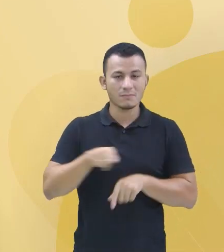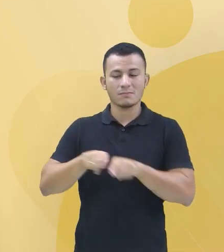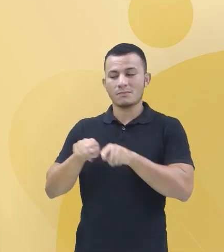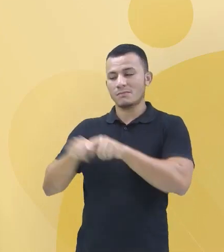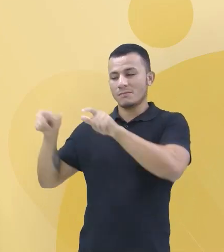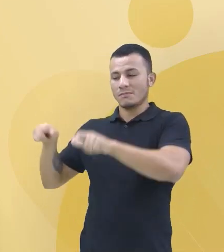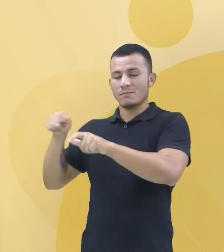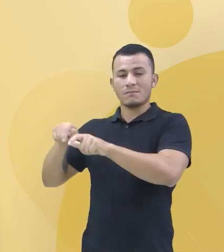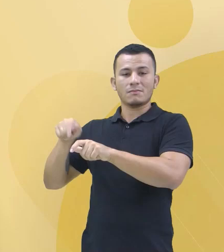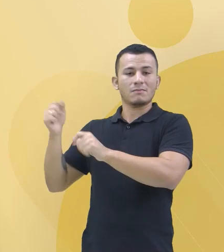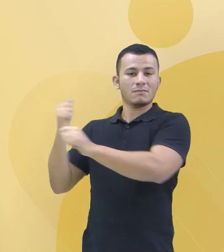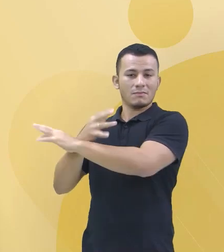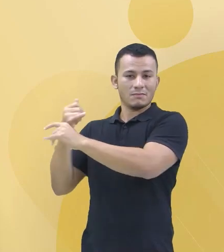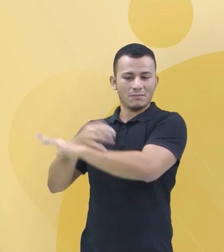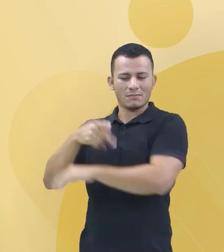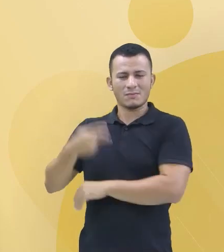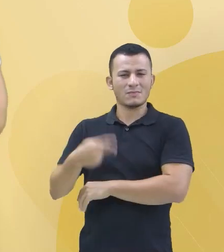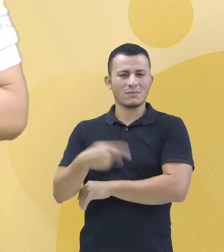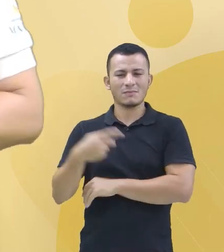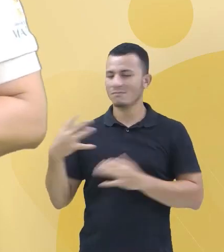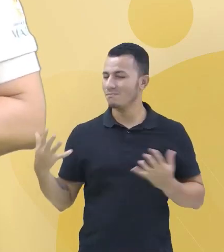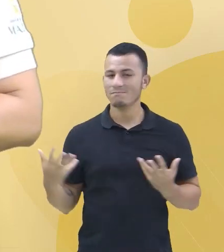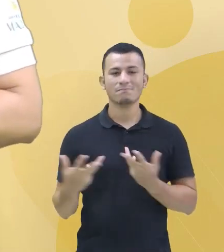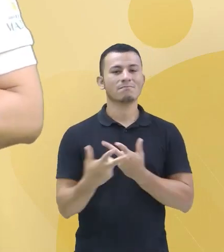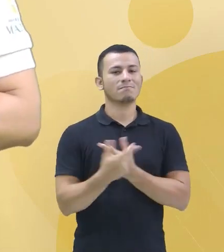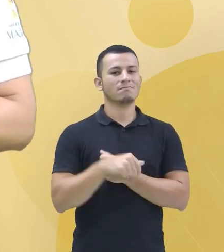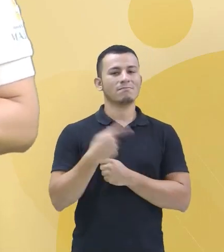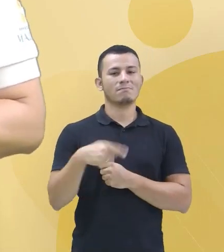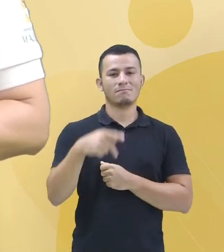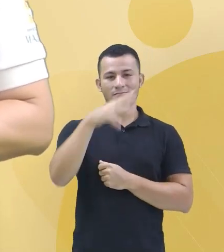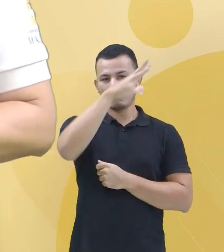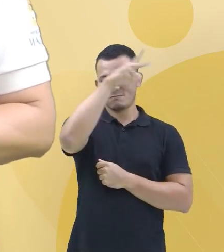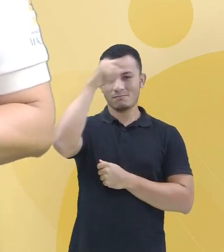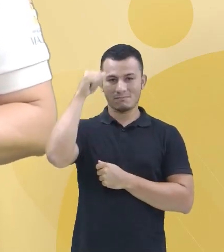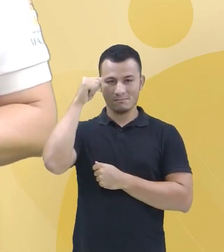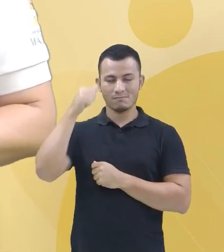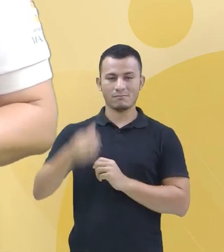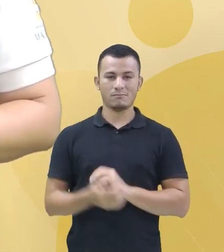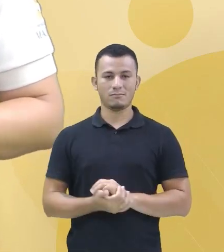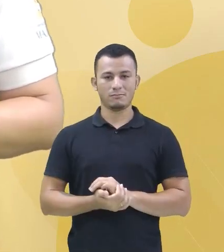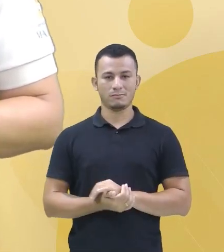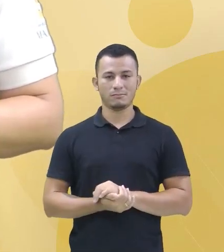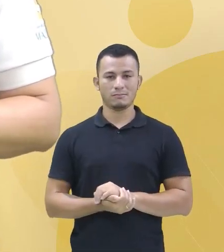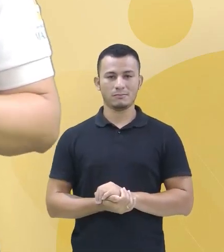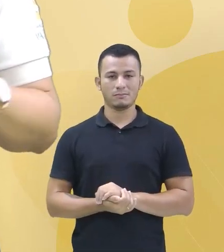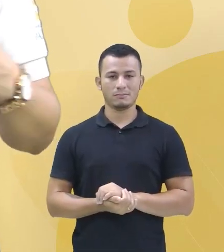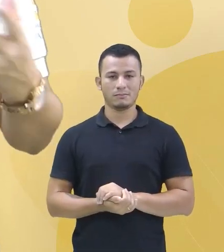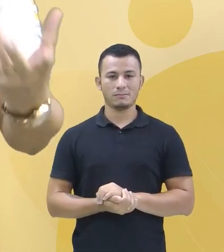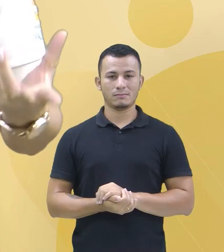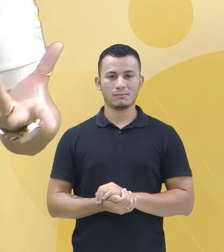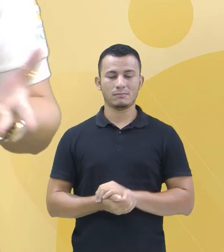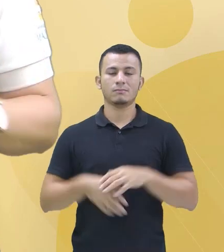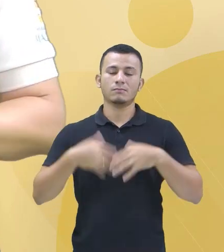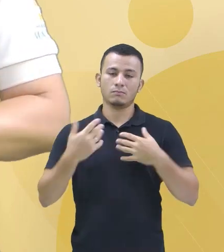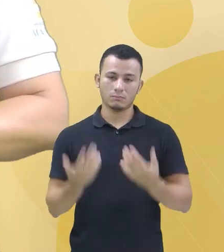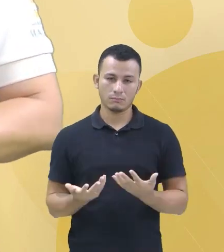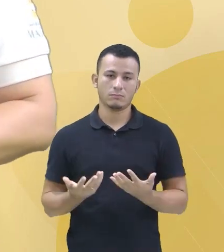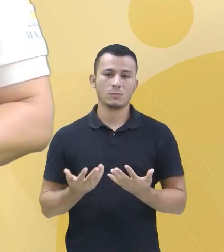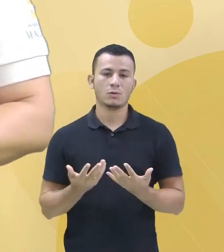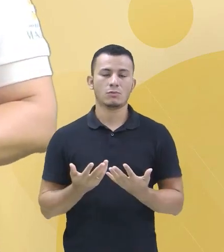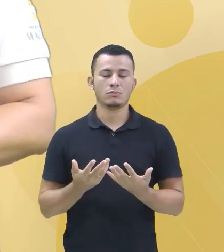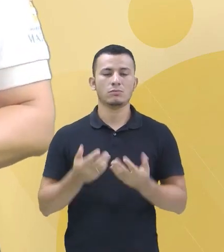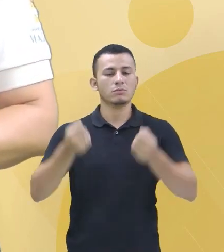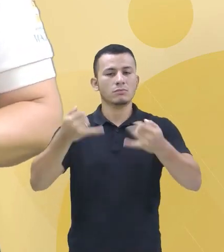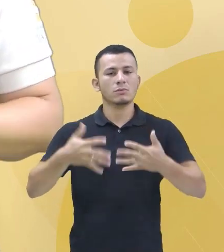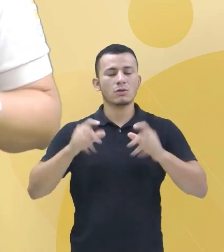urbana dessa capital maravilhosa que é a nossa cidade, Manaus. Antes de tudo, para